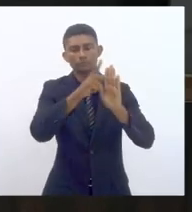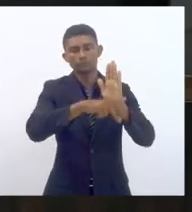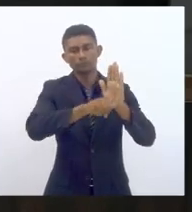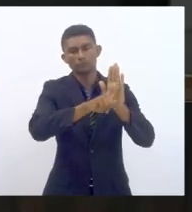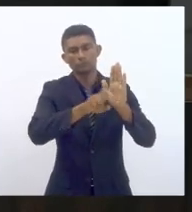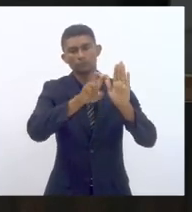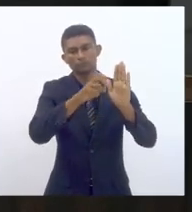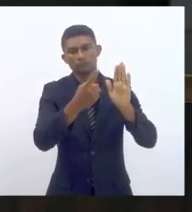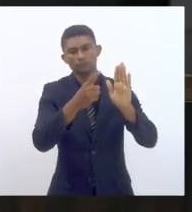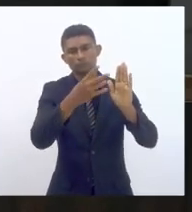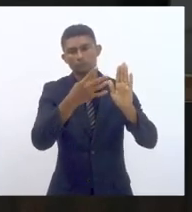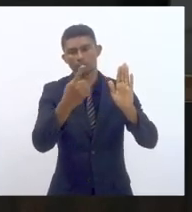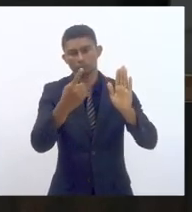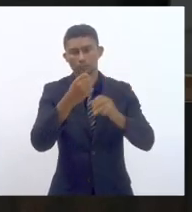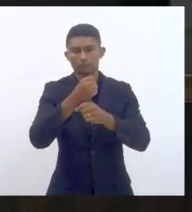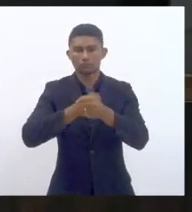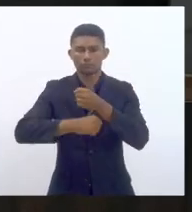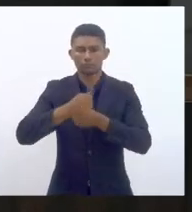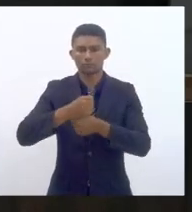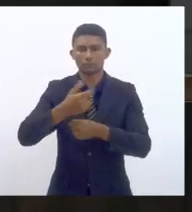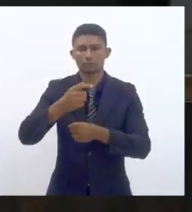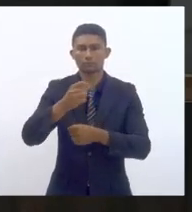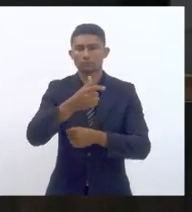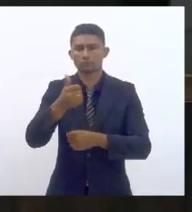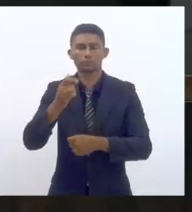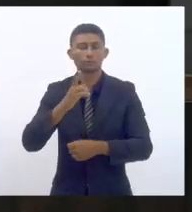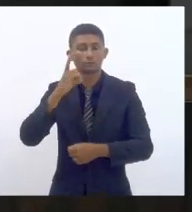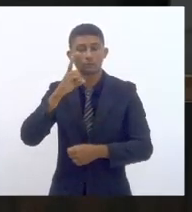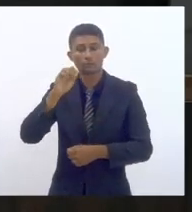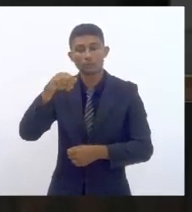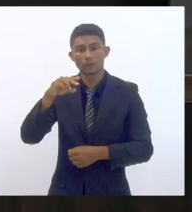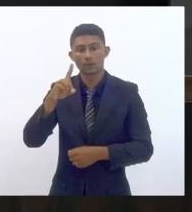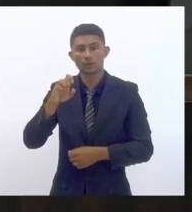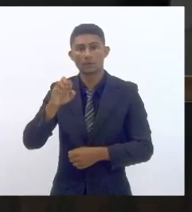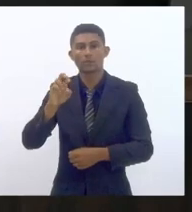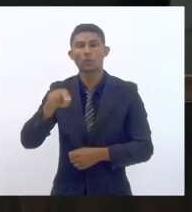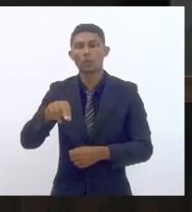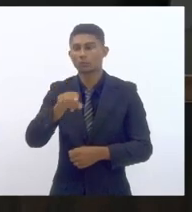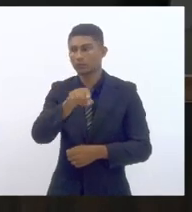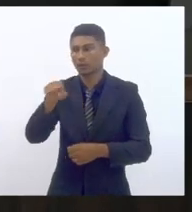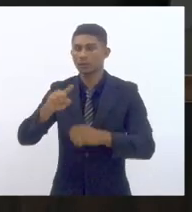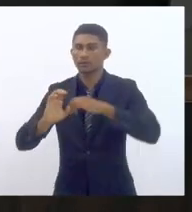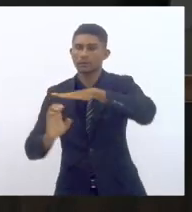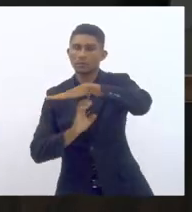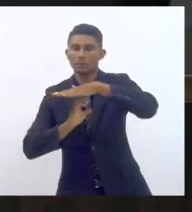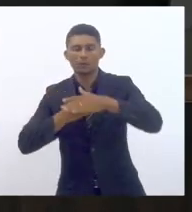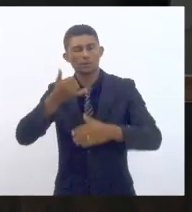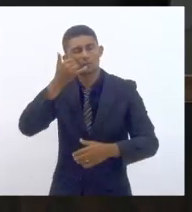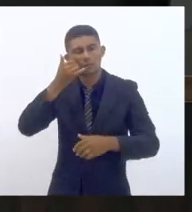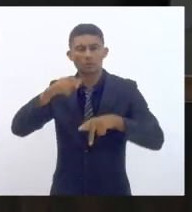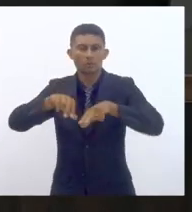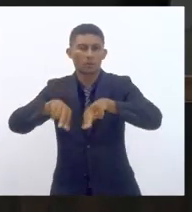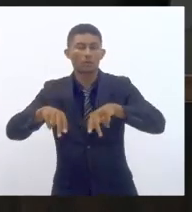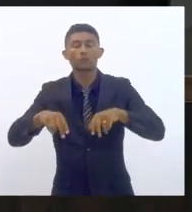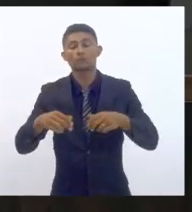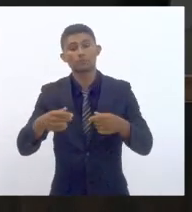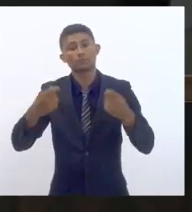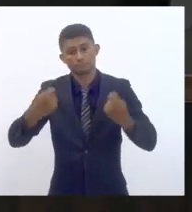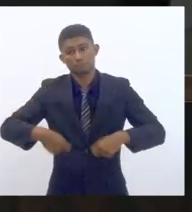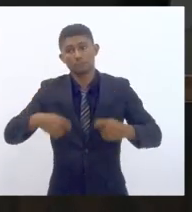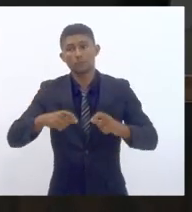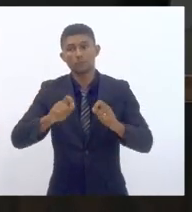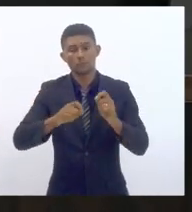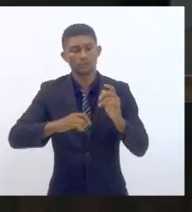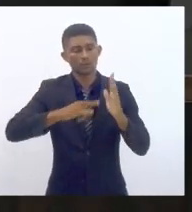lei 5141 de 21, de autoria do deputado Anderson Moraes, que obriga as empresas de telefonia celular a disponibilizar a opção de cancelamento de